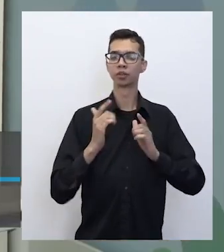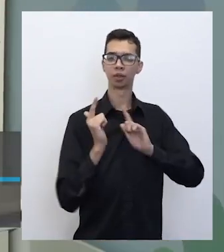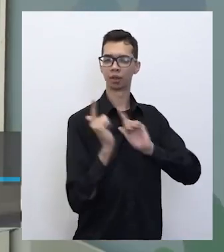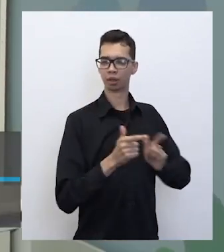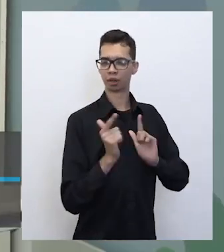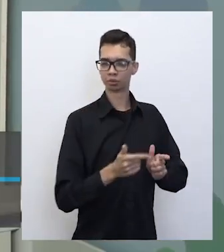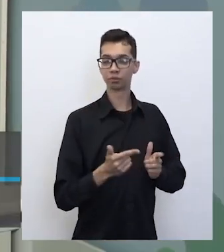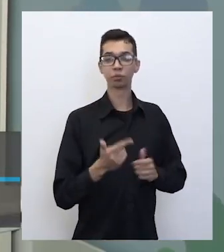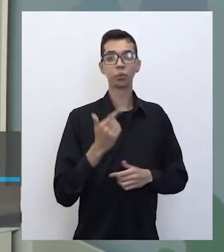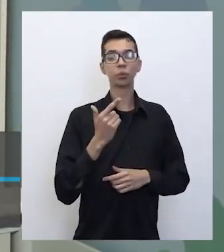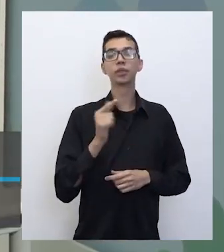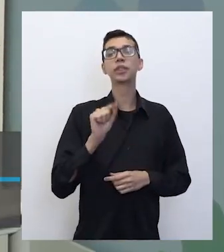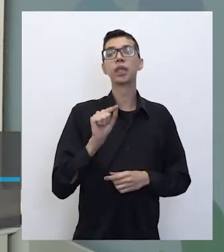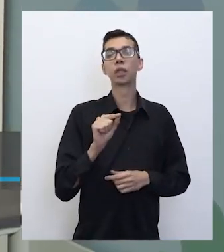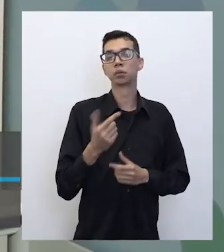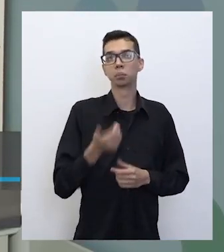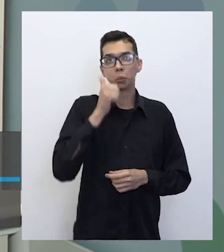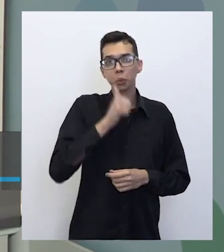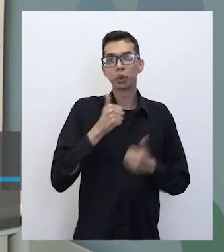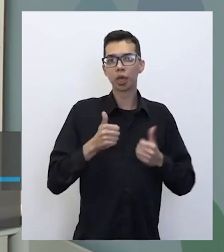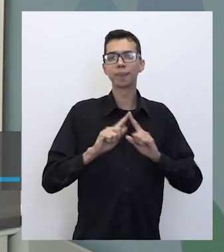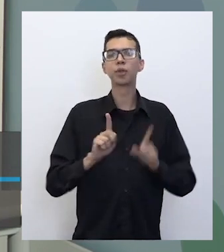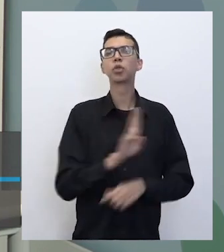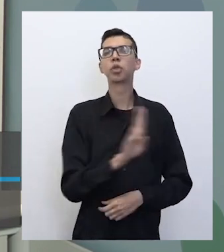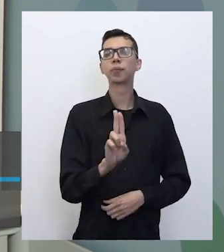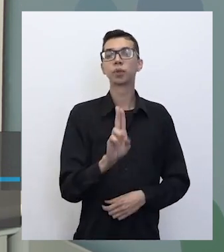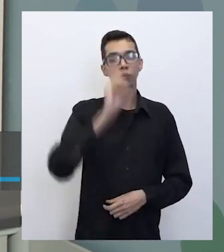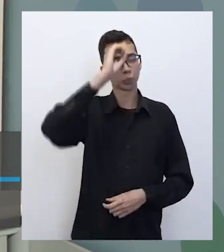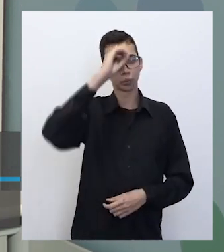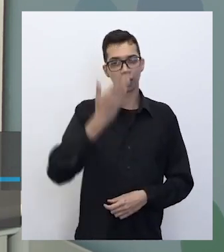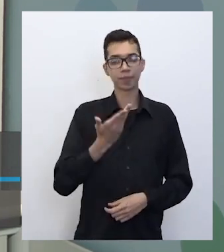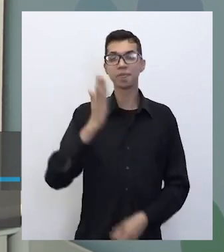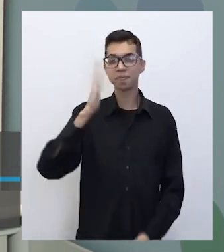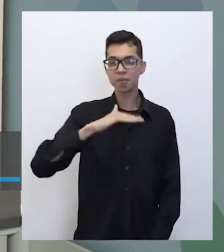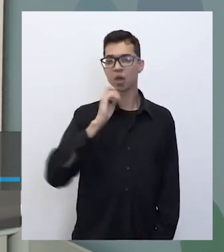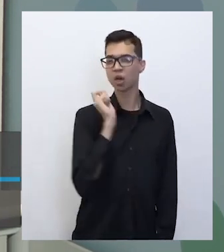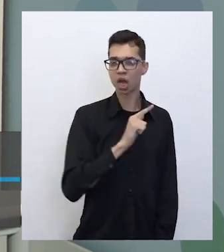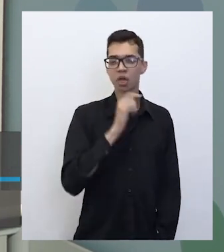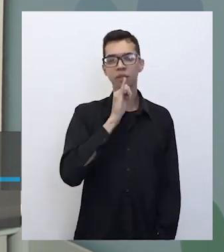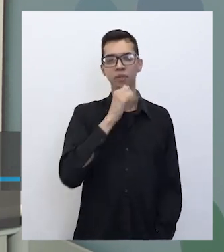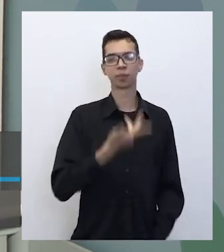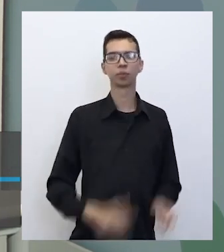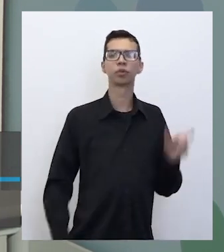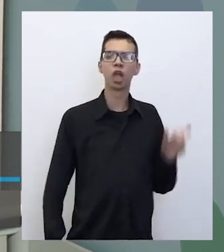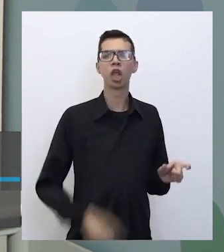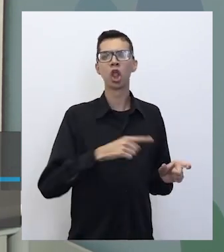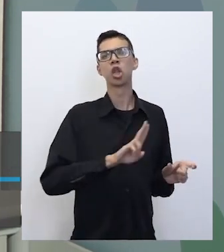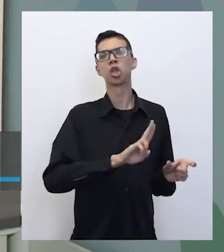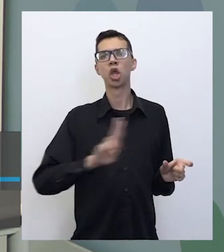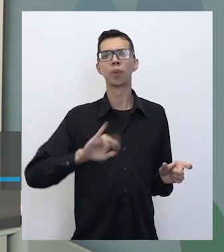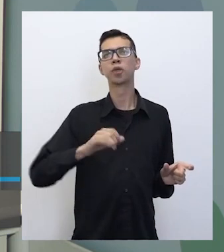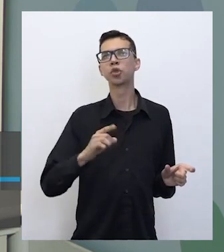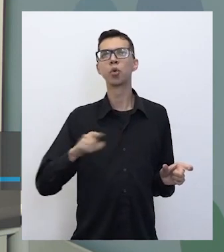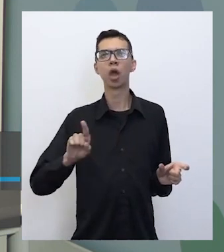A gente sabe que é uma mulher e não sabe quem é. Se fosse de maldizer, diria Dom tal, Dom Pai Muniz, João da